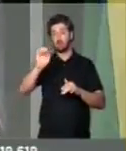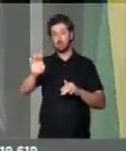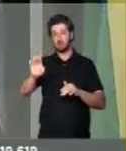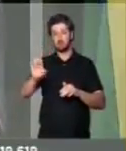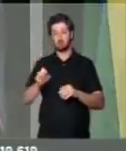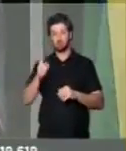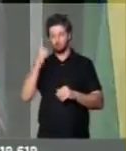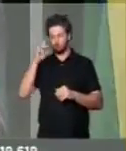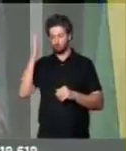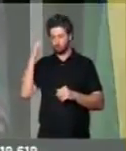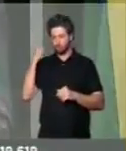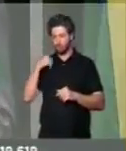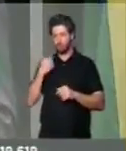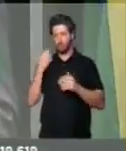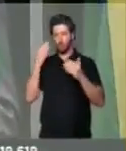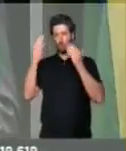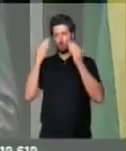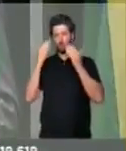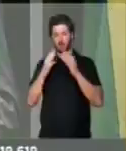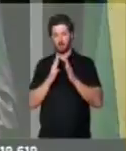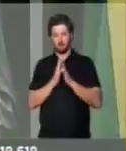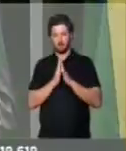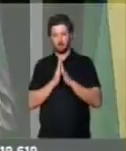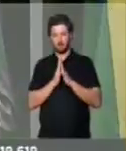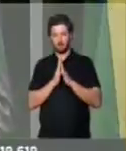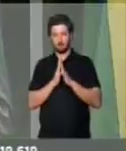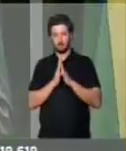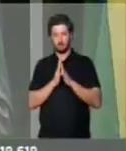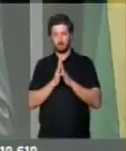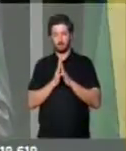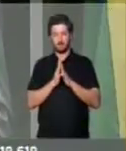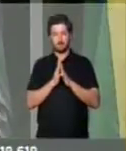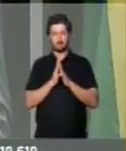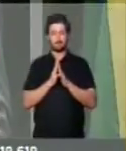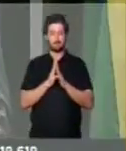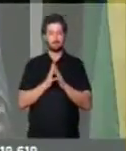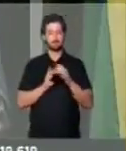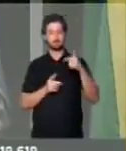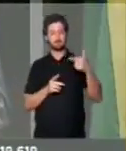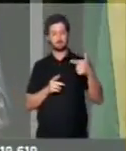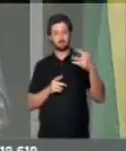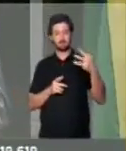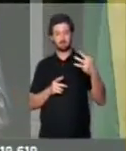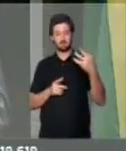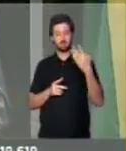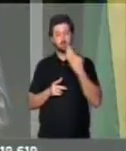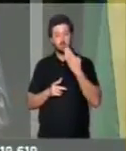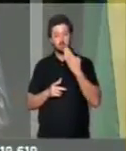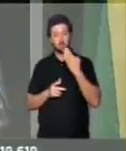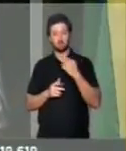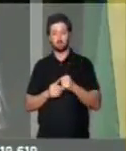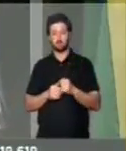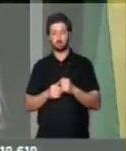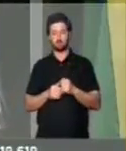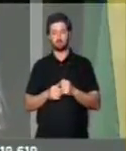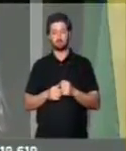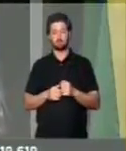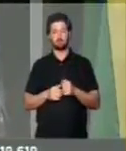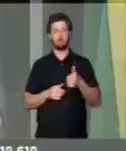outro dia eu fiz um comparativo, dos 23 bilhões, que